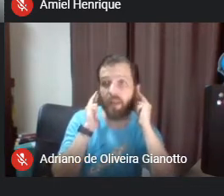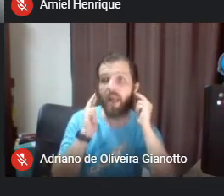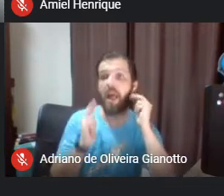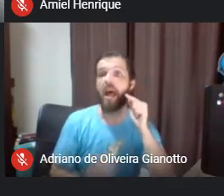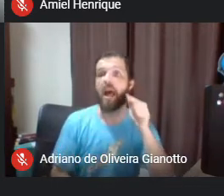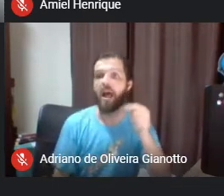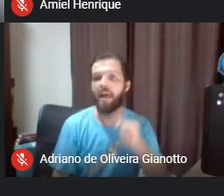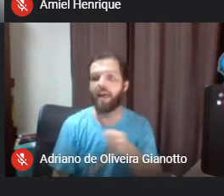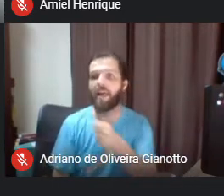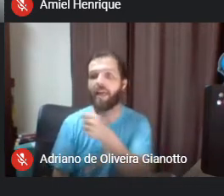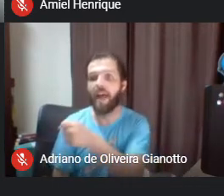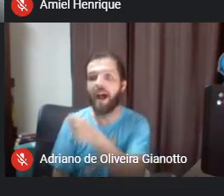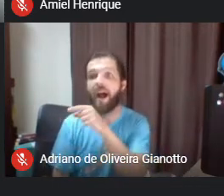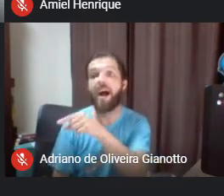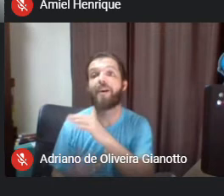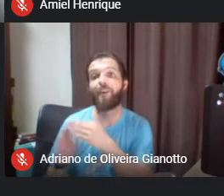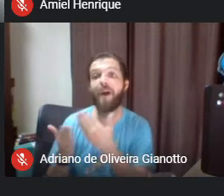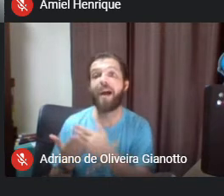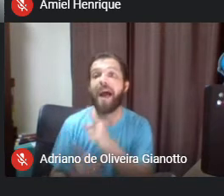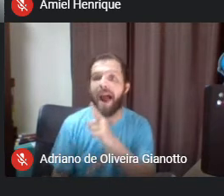Ficou surdo.